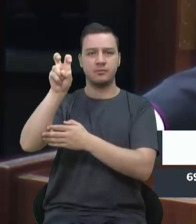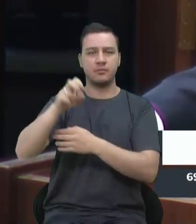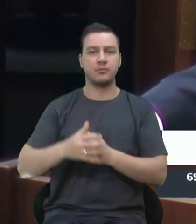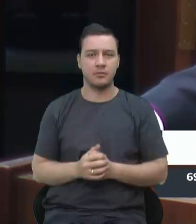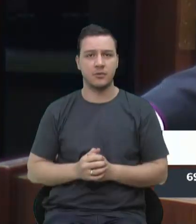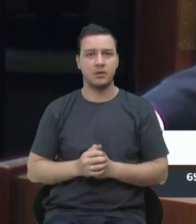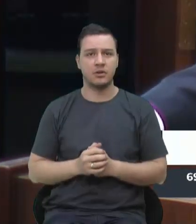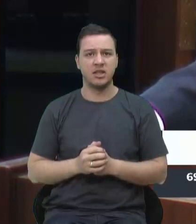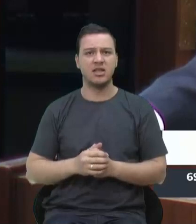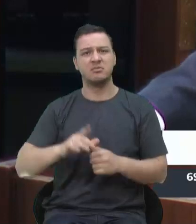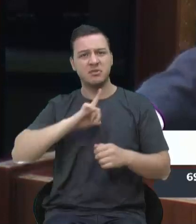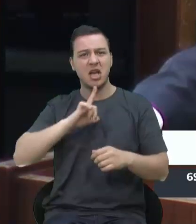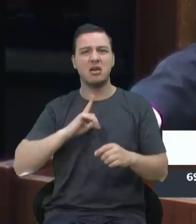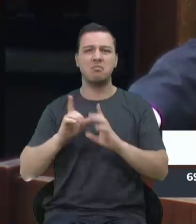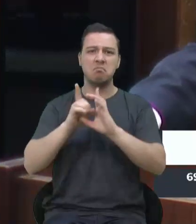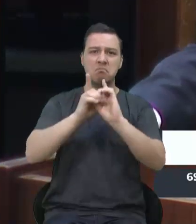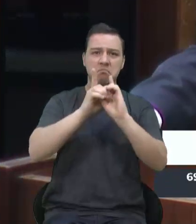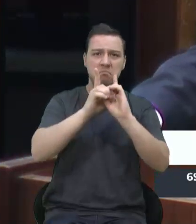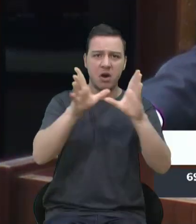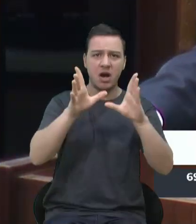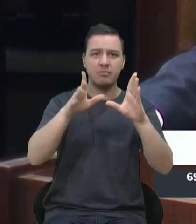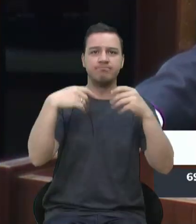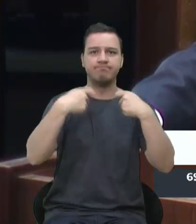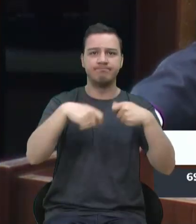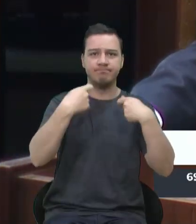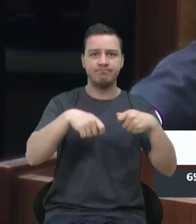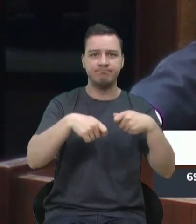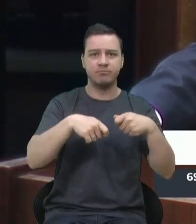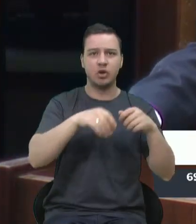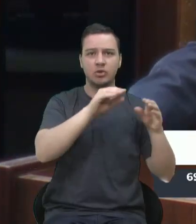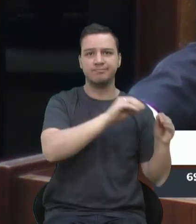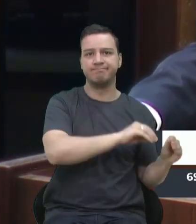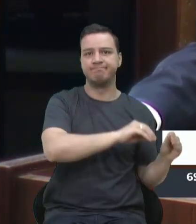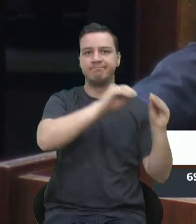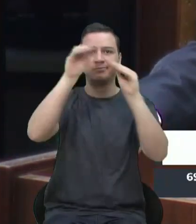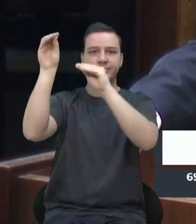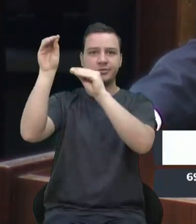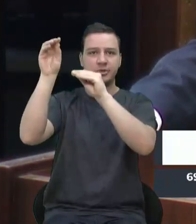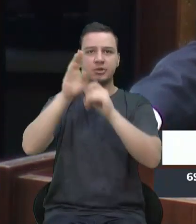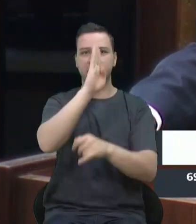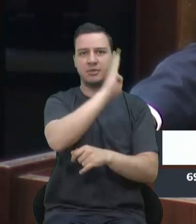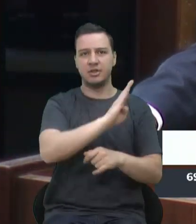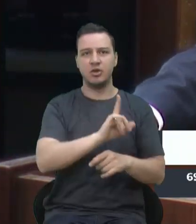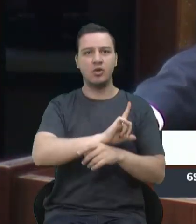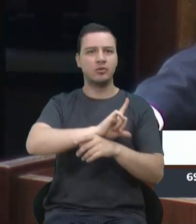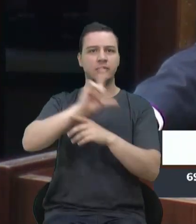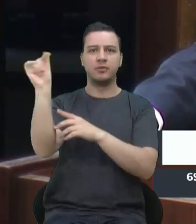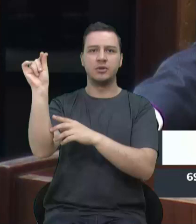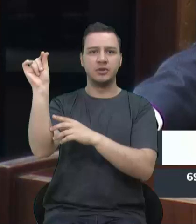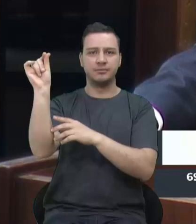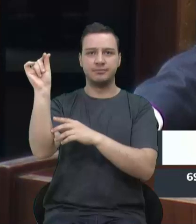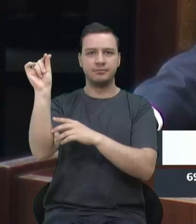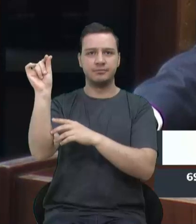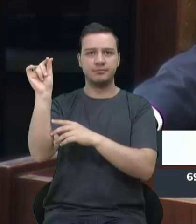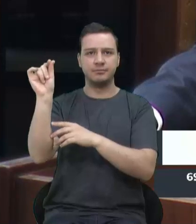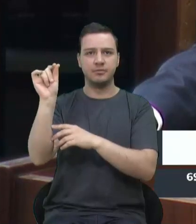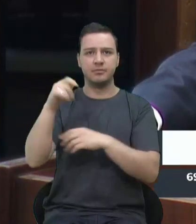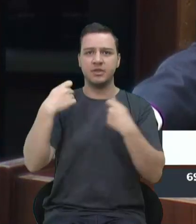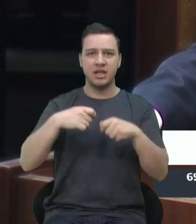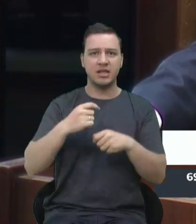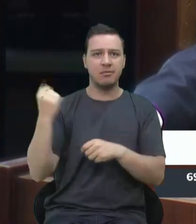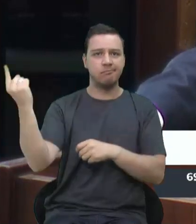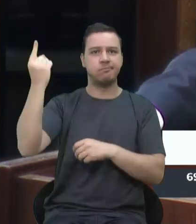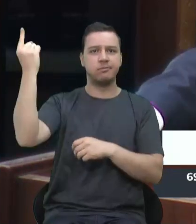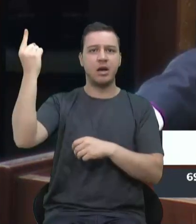outros democratas, tiveram que sair do Brasil, tiveram que se exilar para não enfrentar os porões,